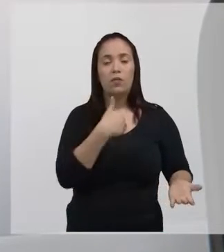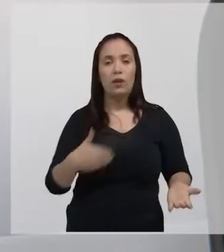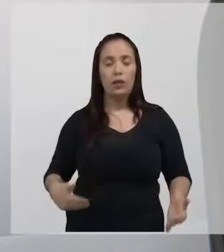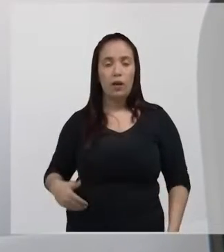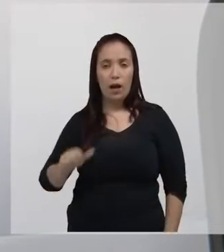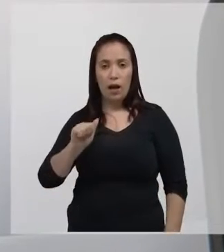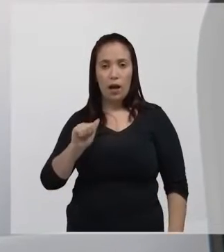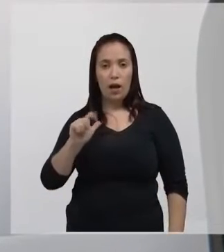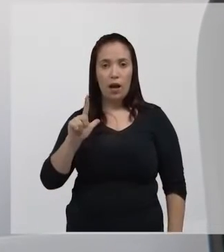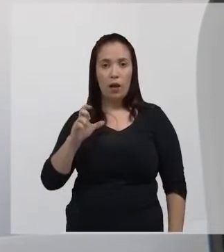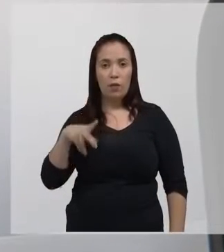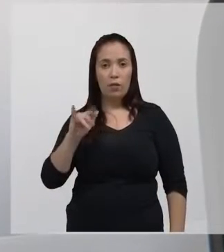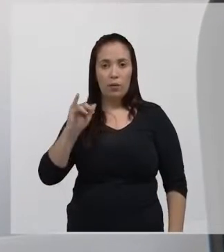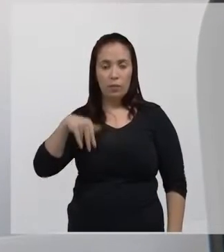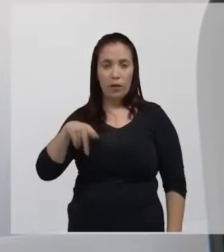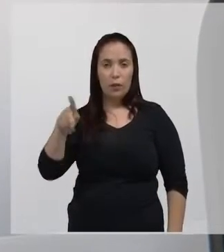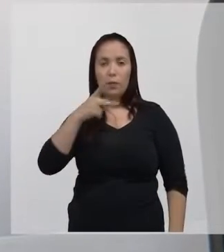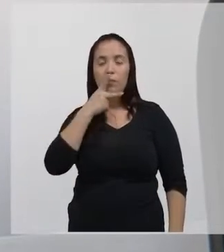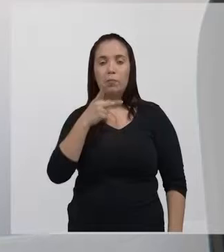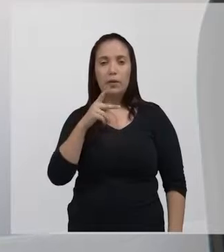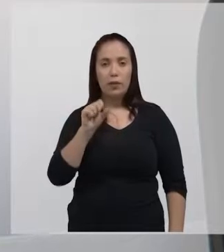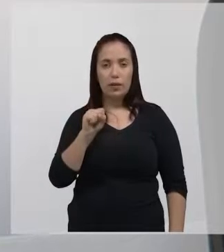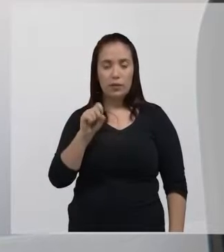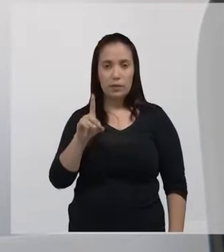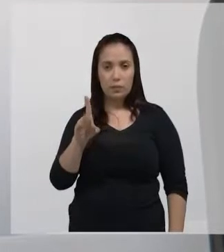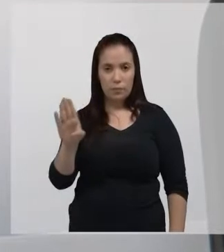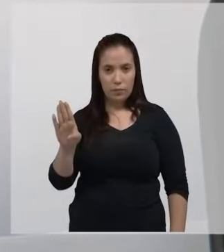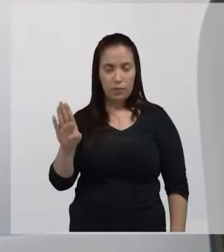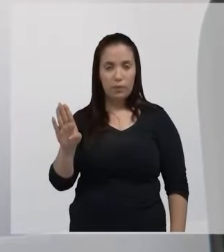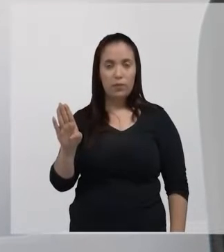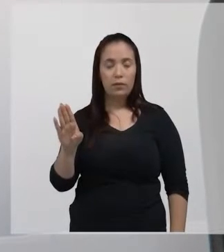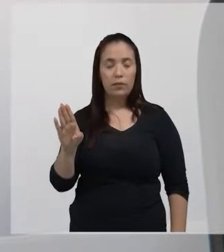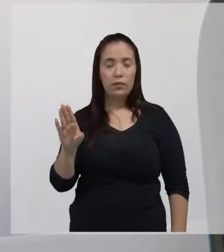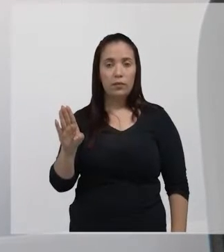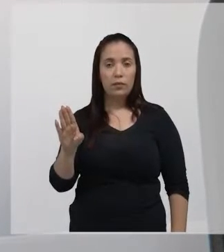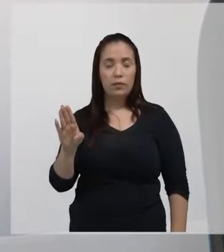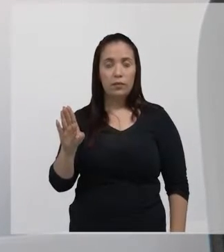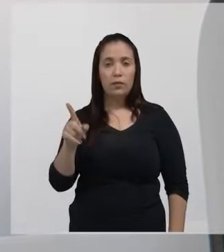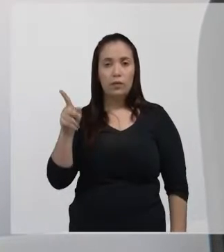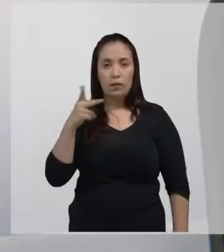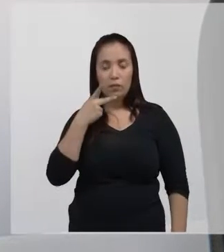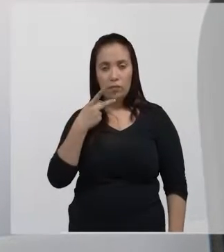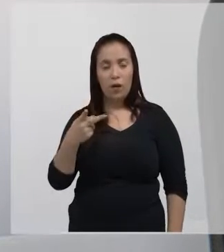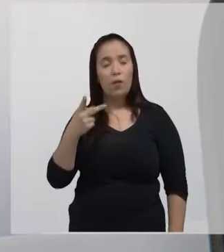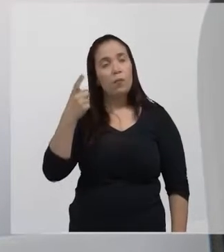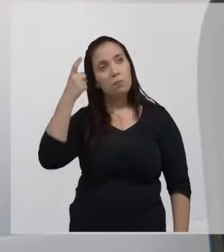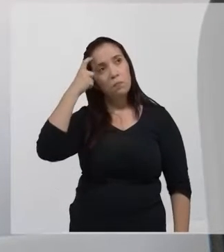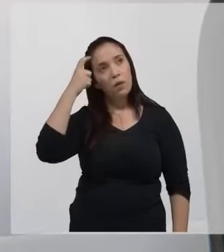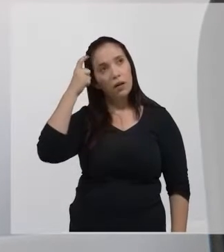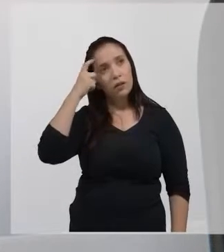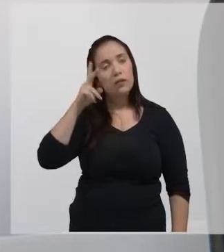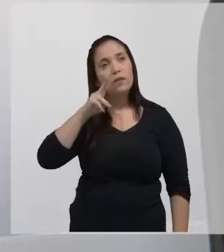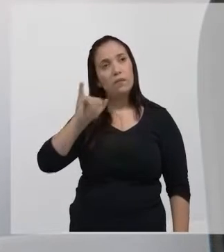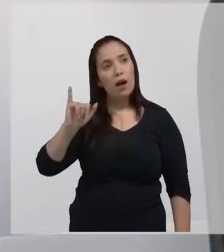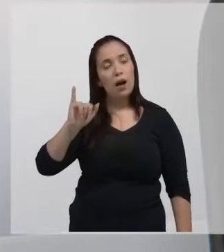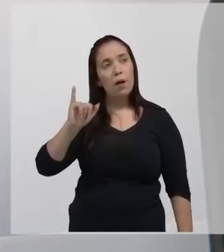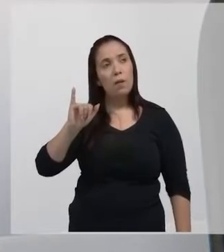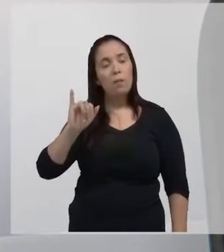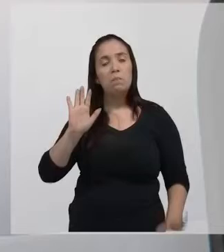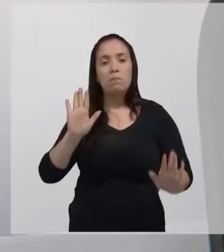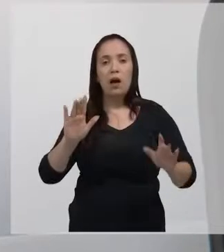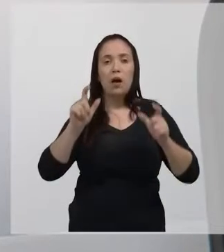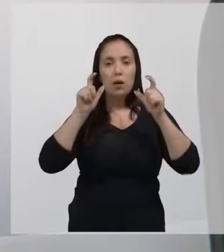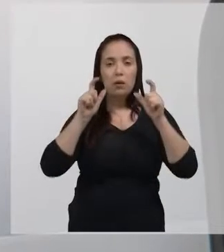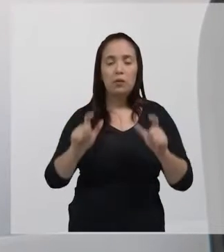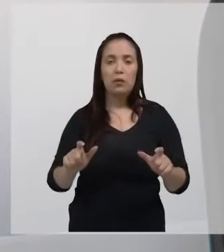Alckmin, que é o candidato do PSDB, disse que iria avaliar, mas que não tinha muito